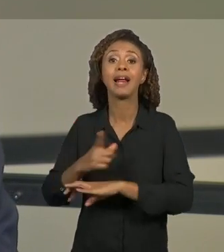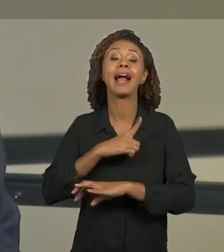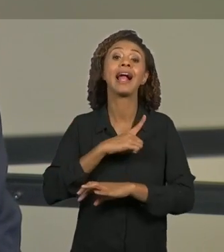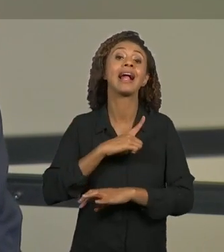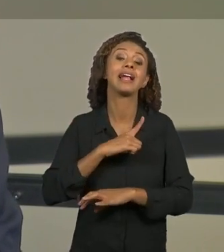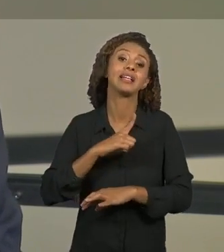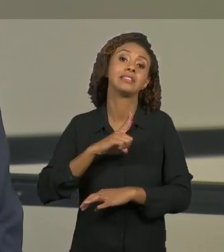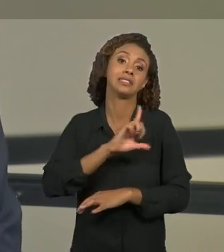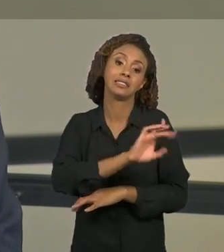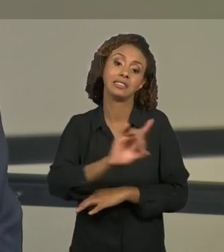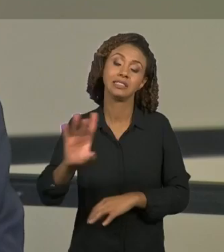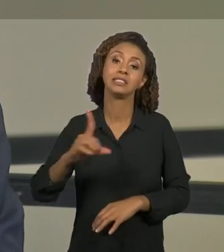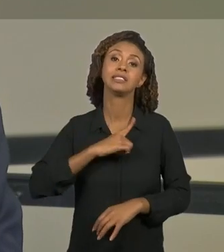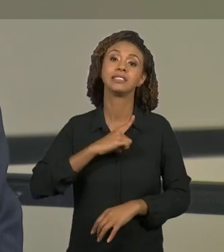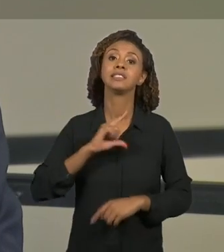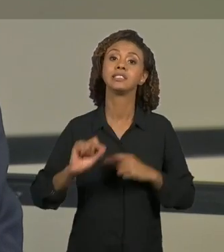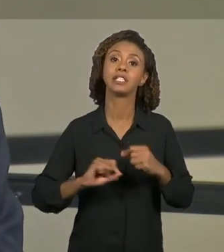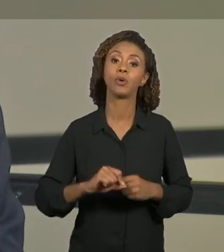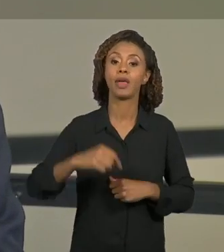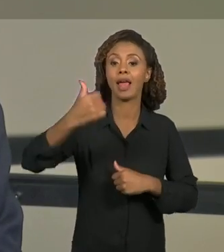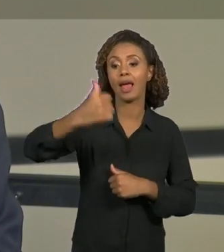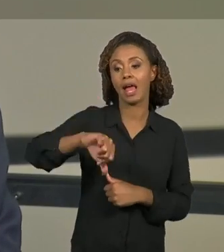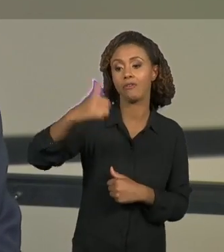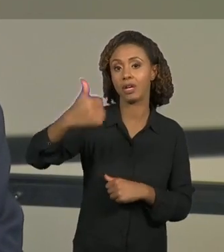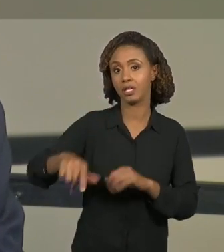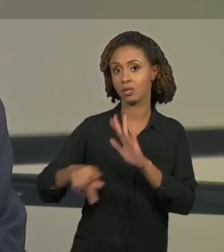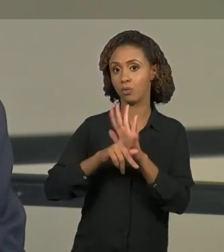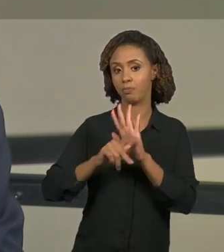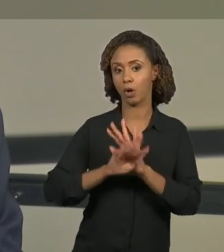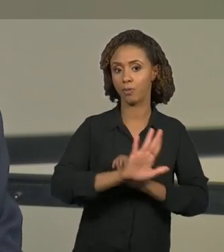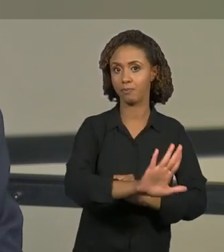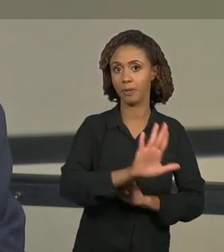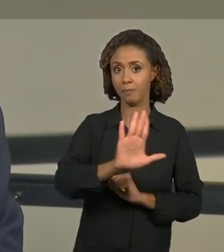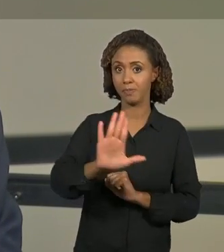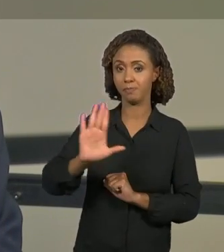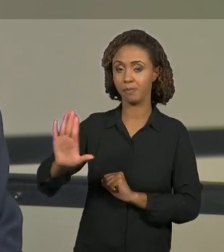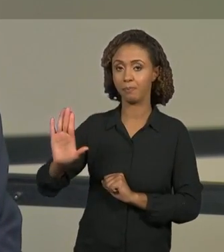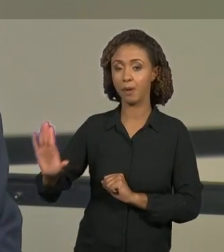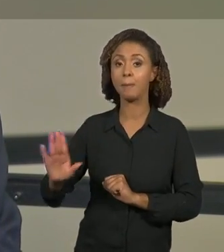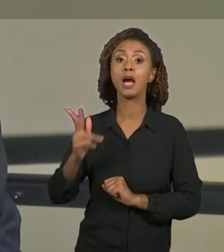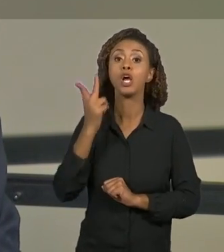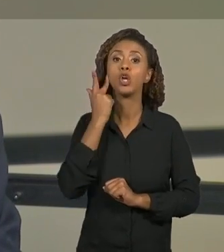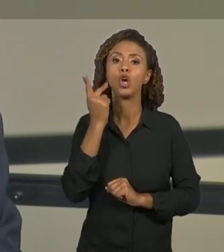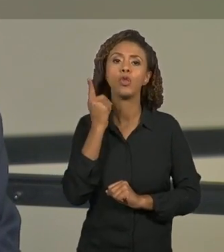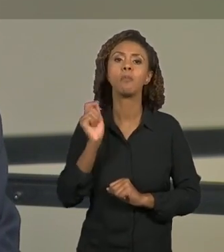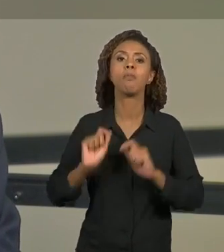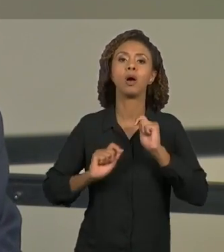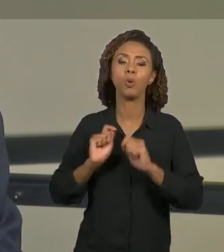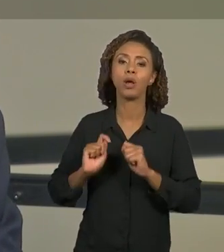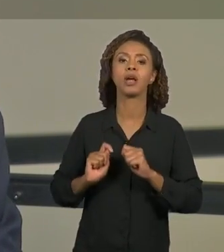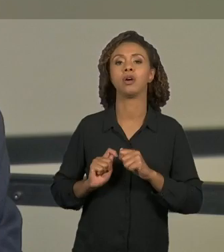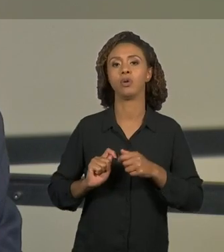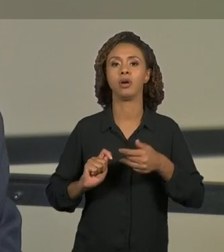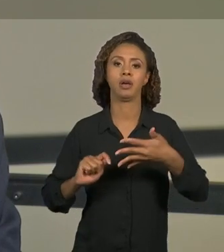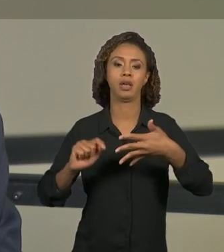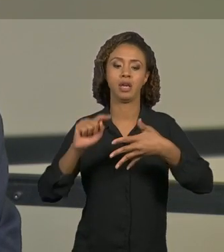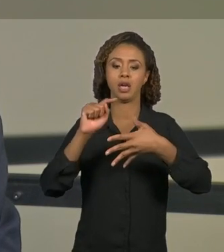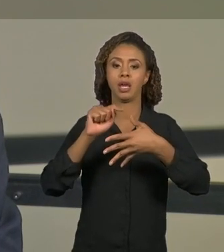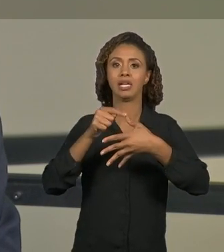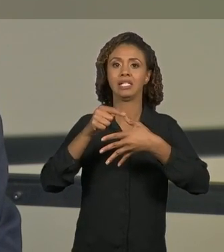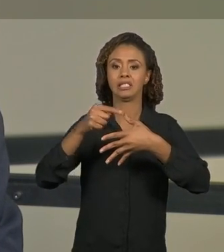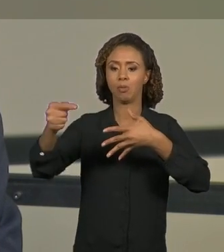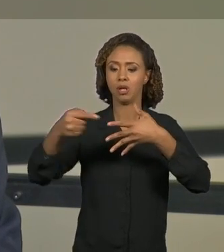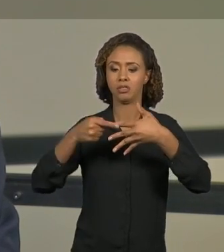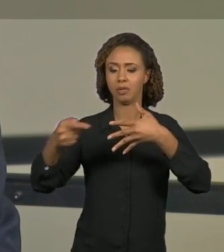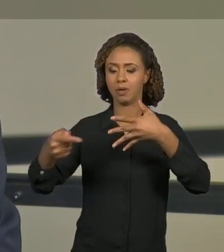tá sempre ao final do curso né como você disse na última pelo menos o último sábado né que tá programado estão programadas